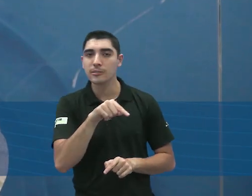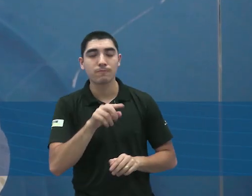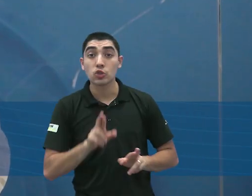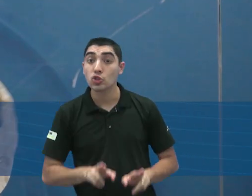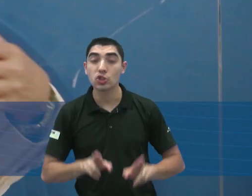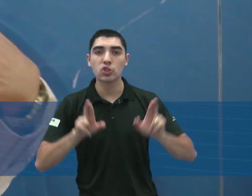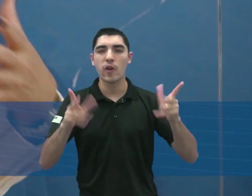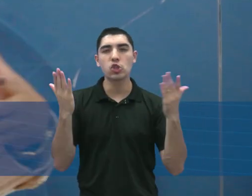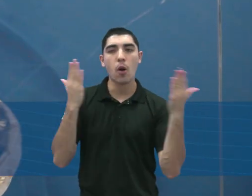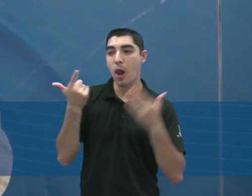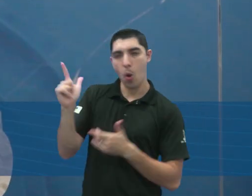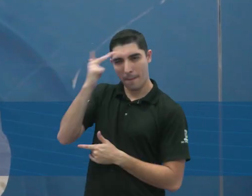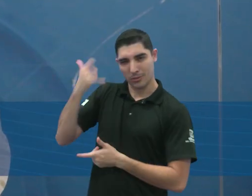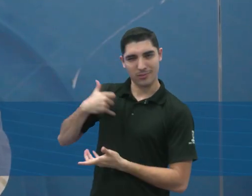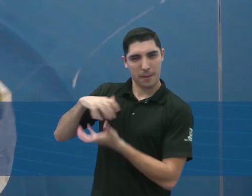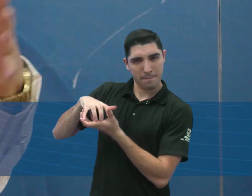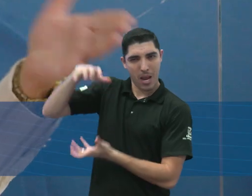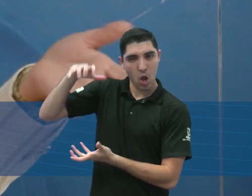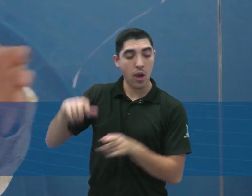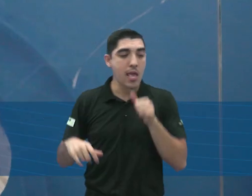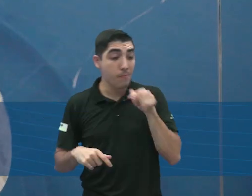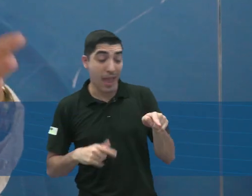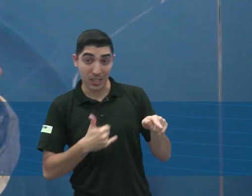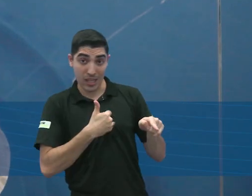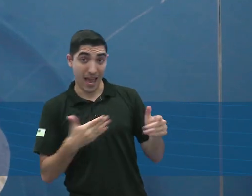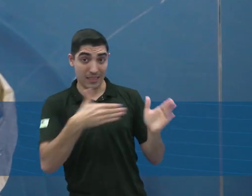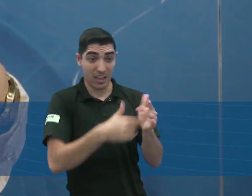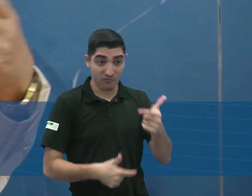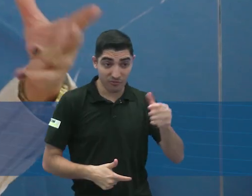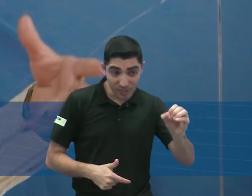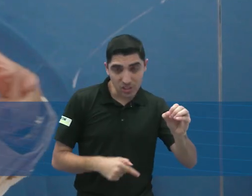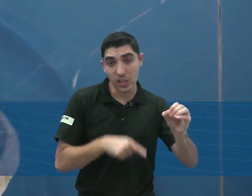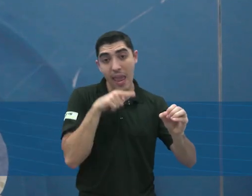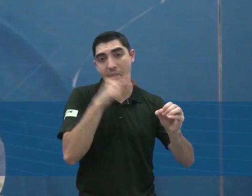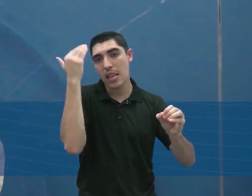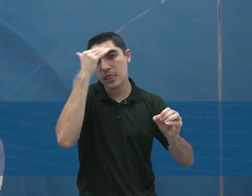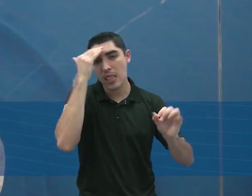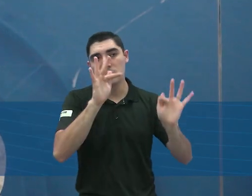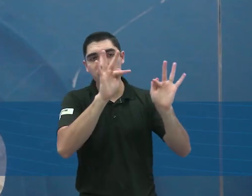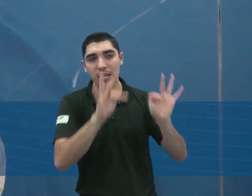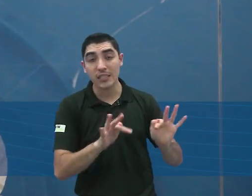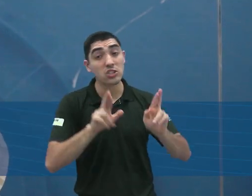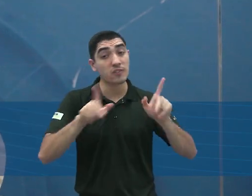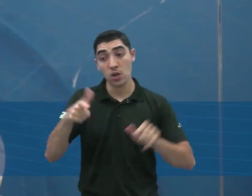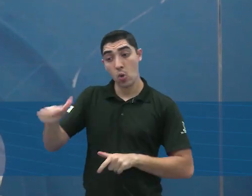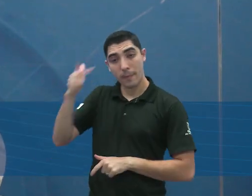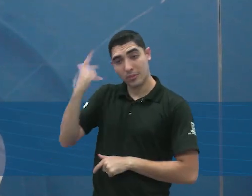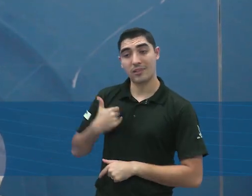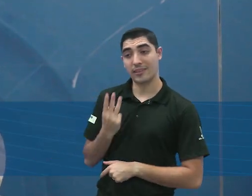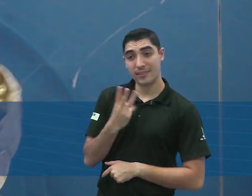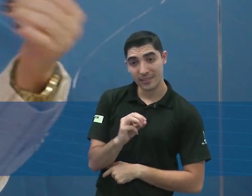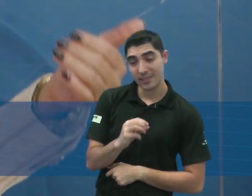completamente diferente, né, nos níveis aí de idade. A gente pega aí até 20 anos, eles têm um entendimento sobre felicidade que é diferente de quem